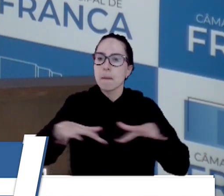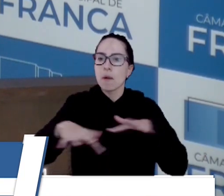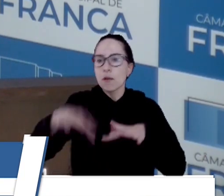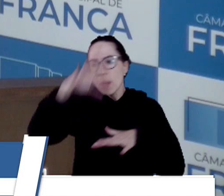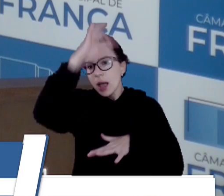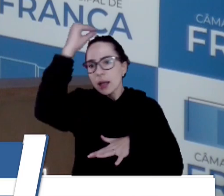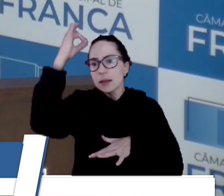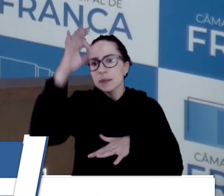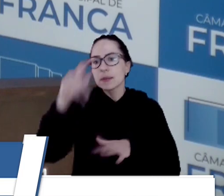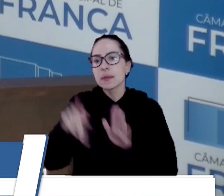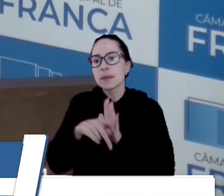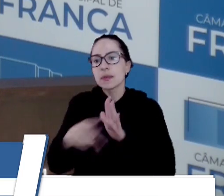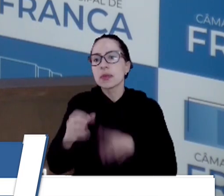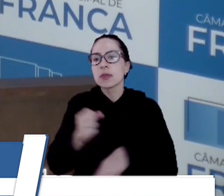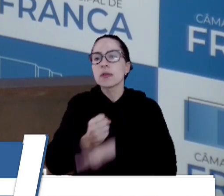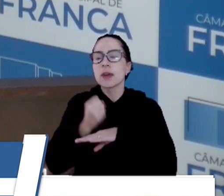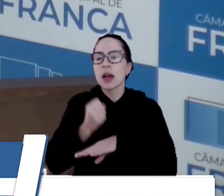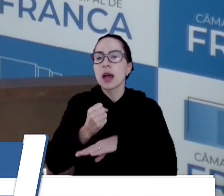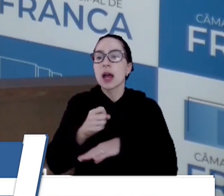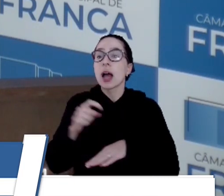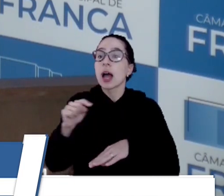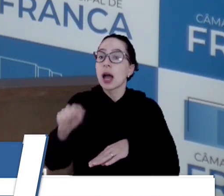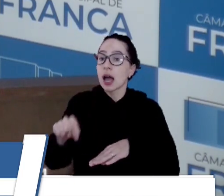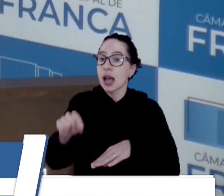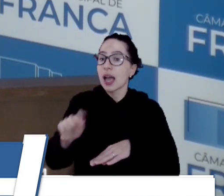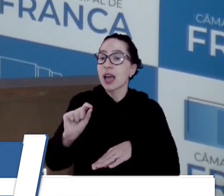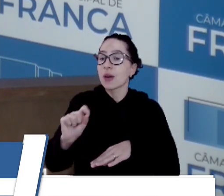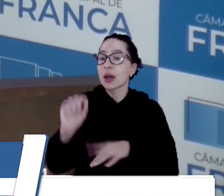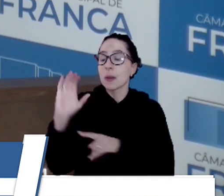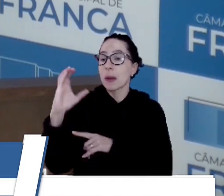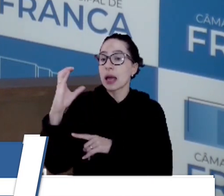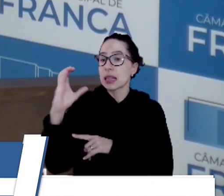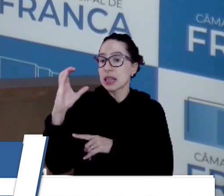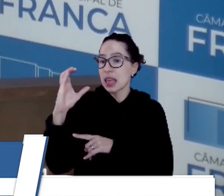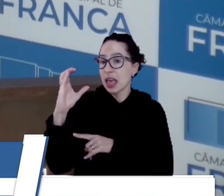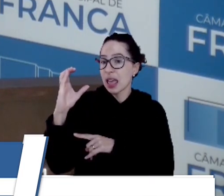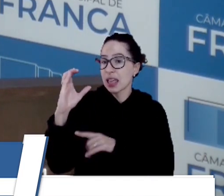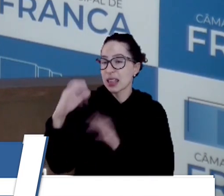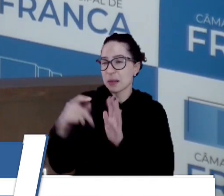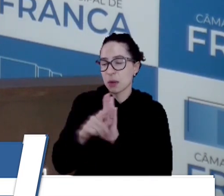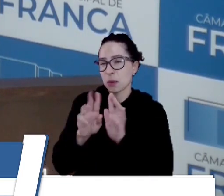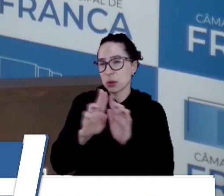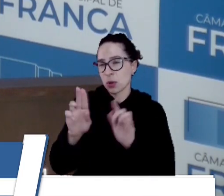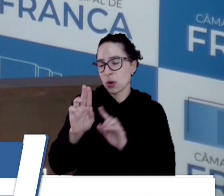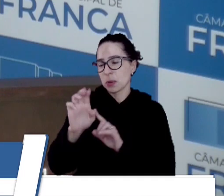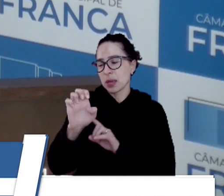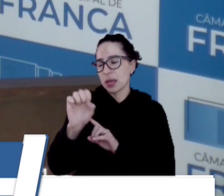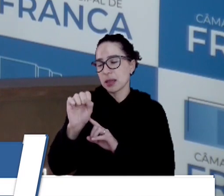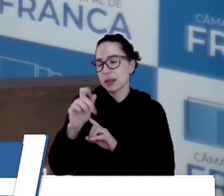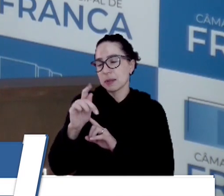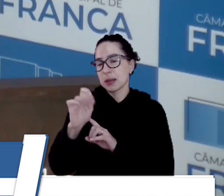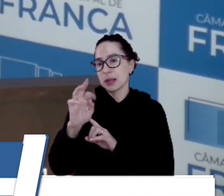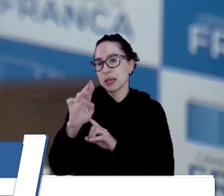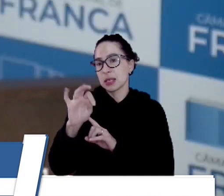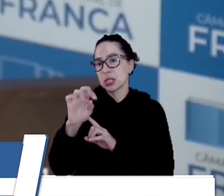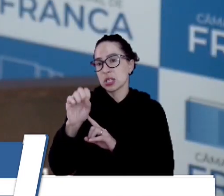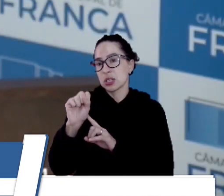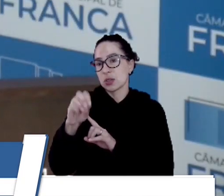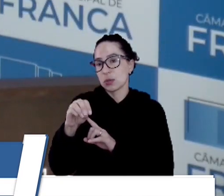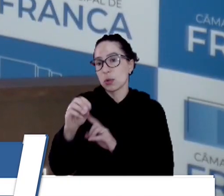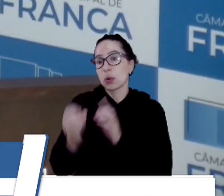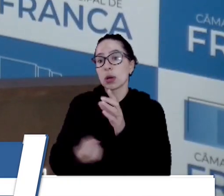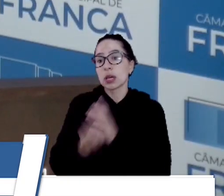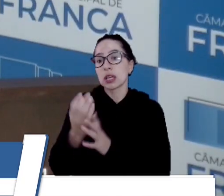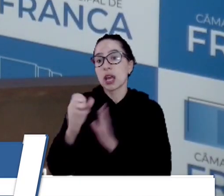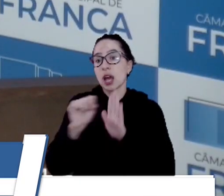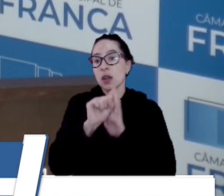doutrina espírita, ciência filosófica denominada espiritismo ou doutrina espírita, surge no século XIX,